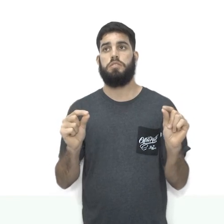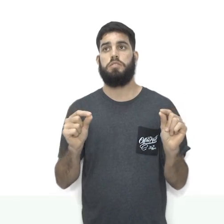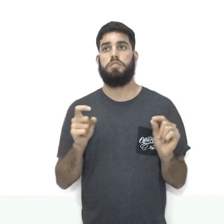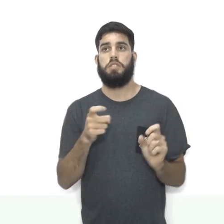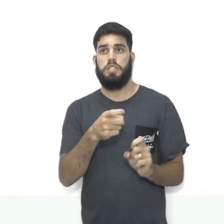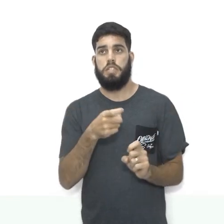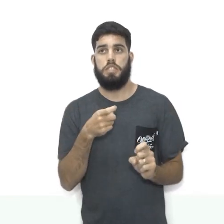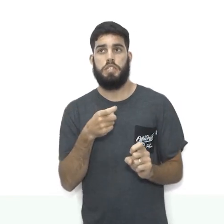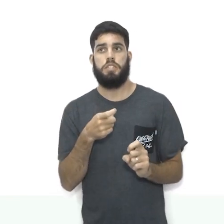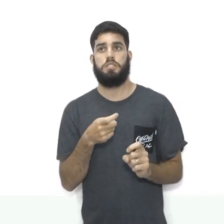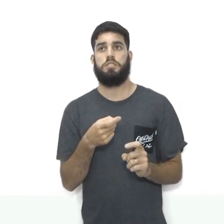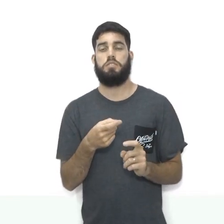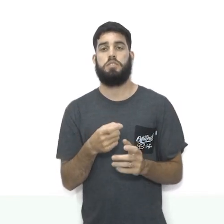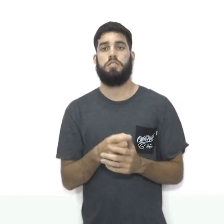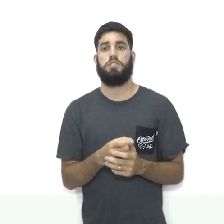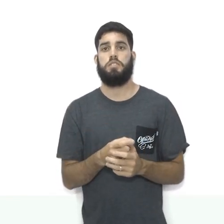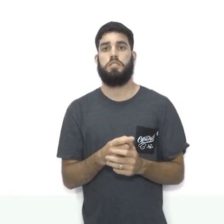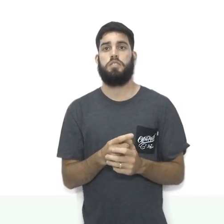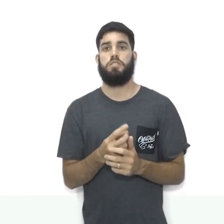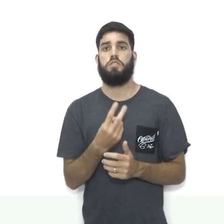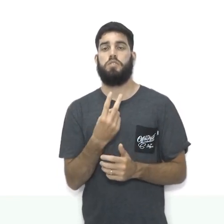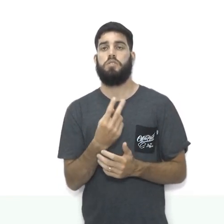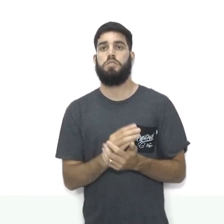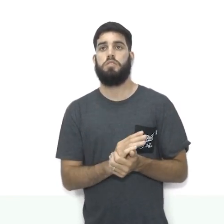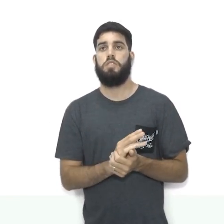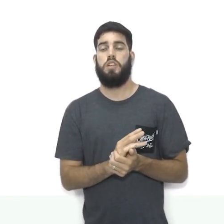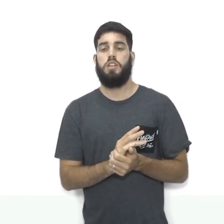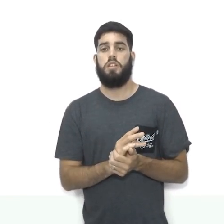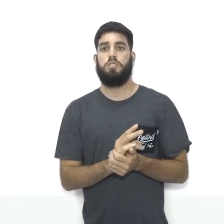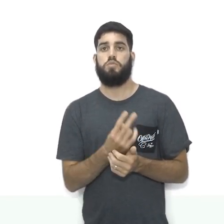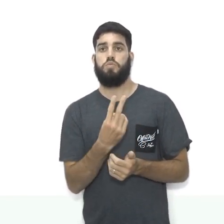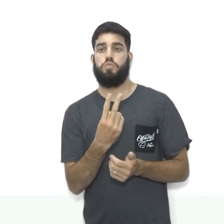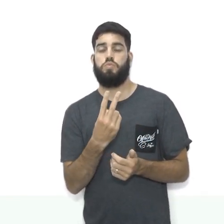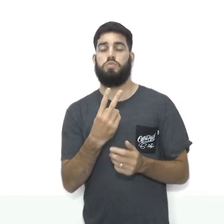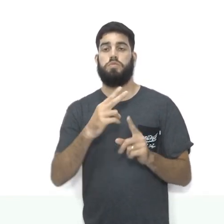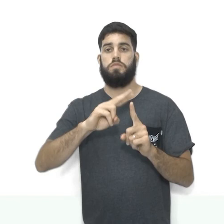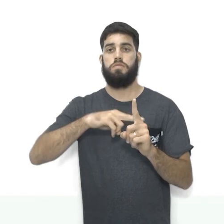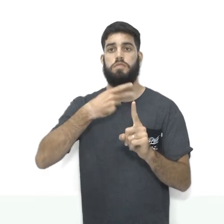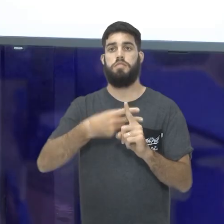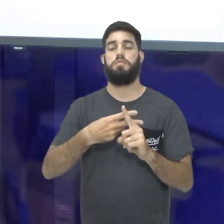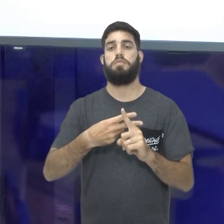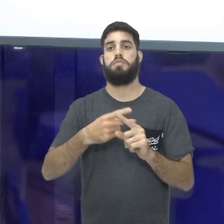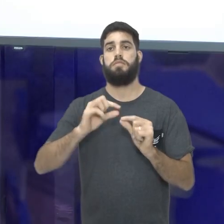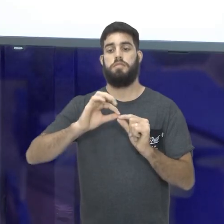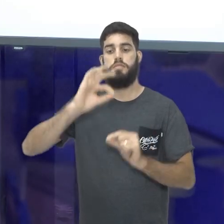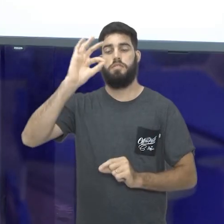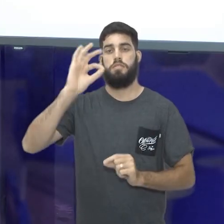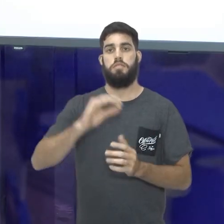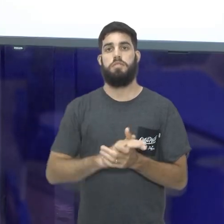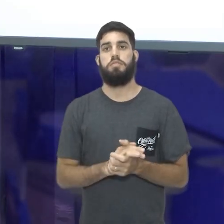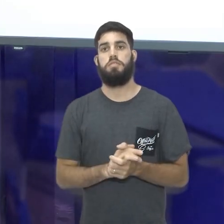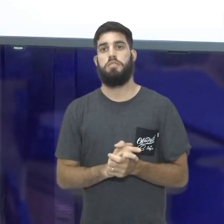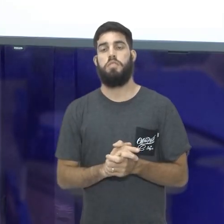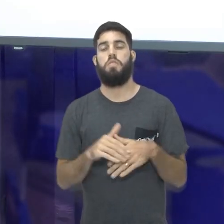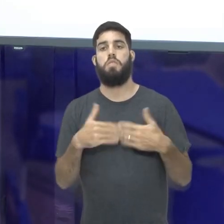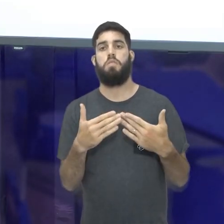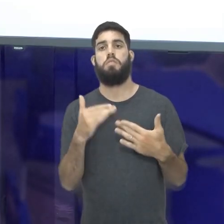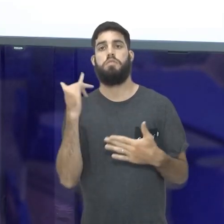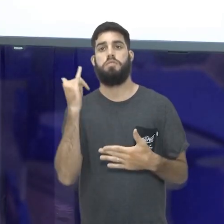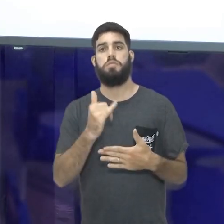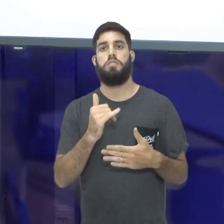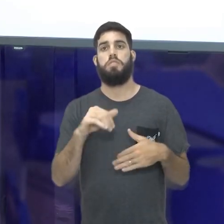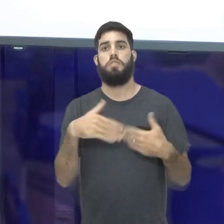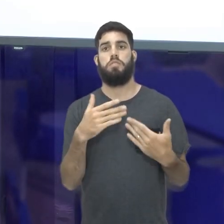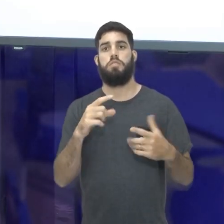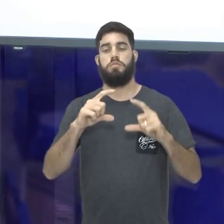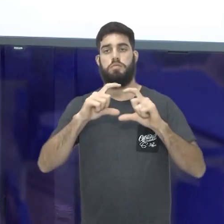letra x, vai ser igual a o dobro da medida da altura. A partir dessas informações, quais serão as dimensões